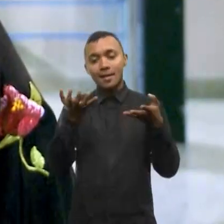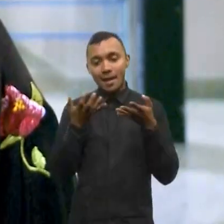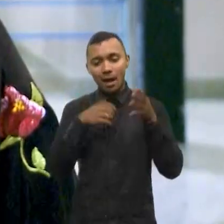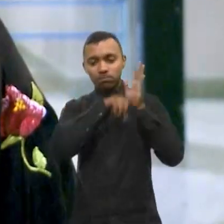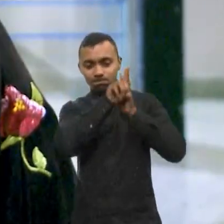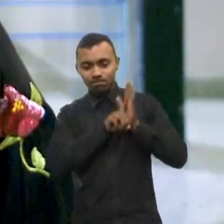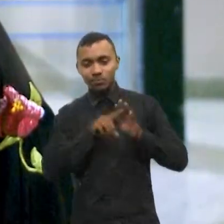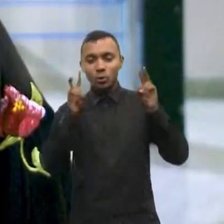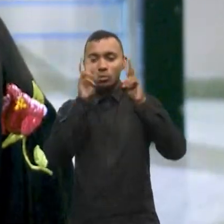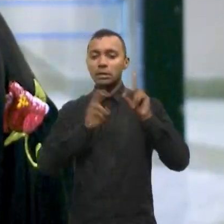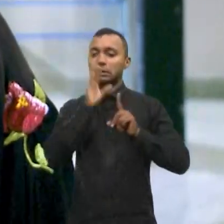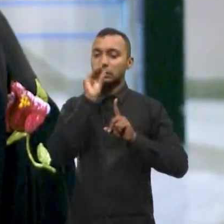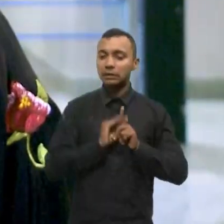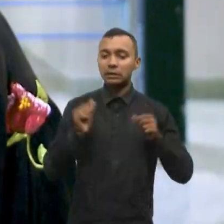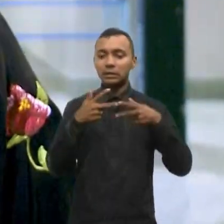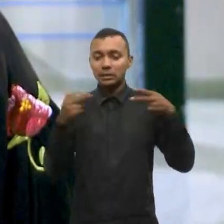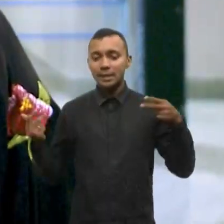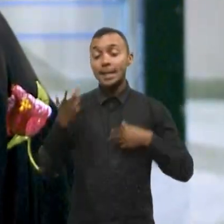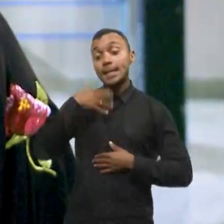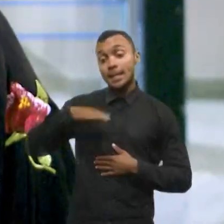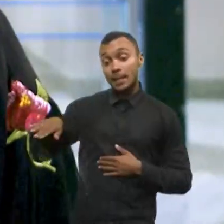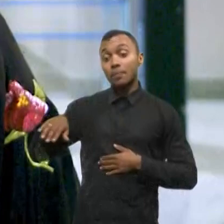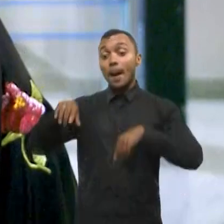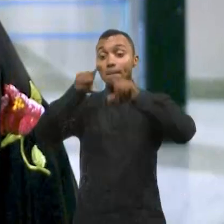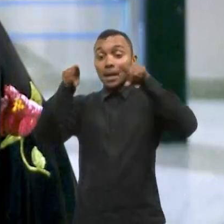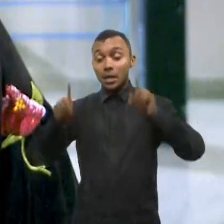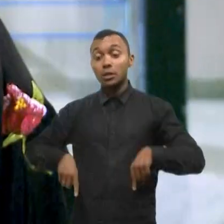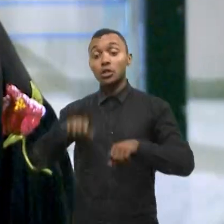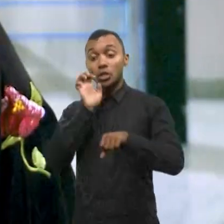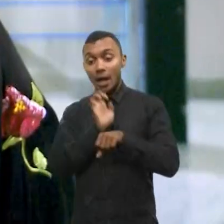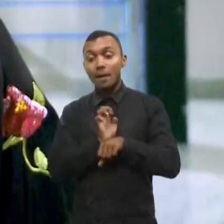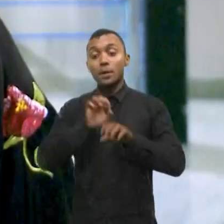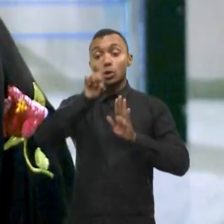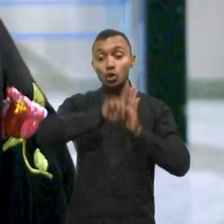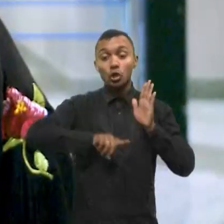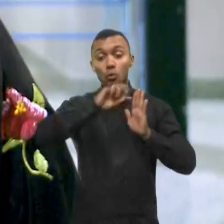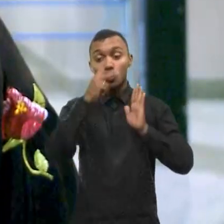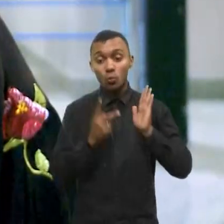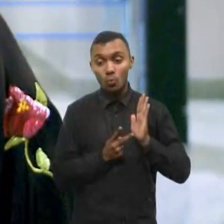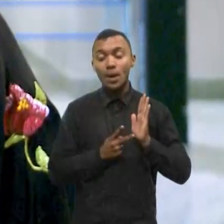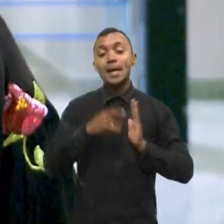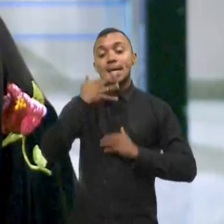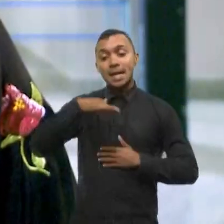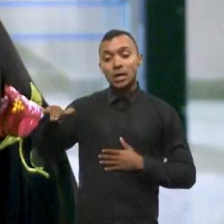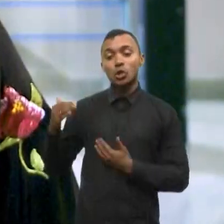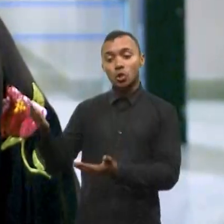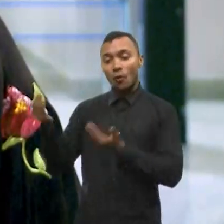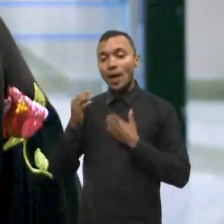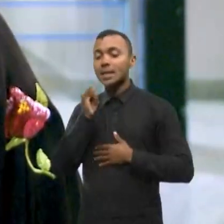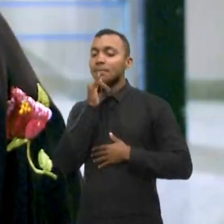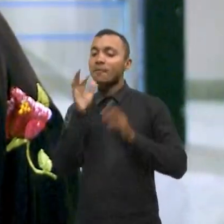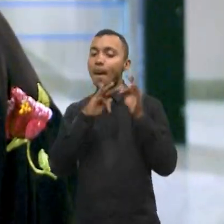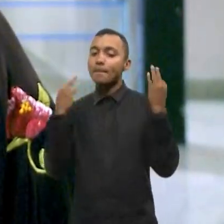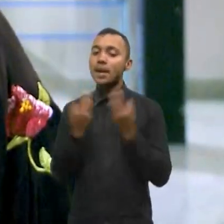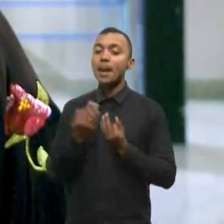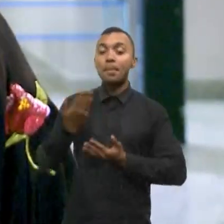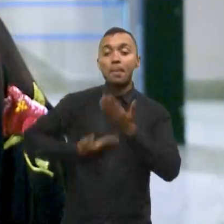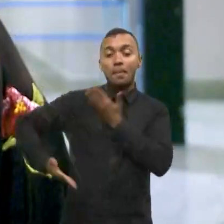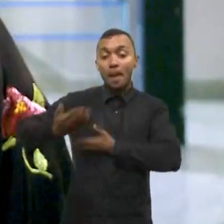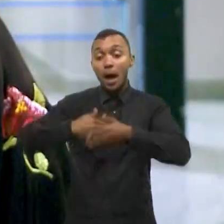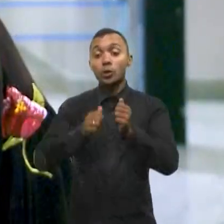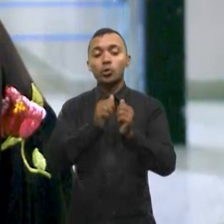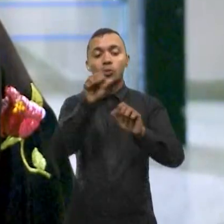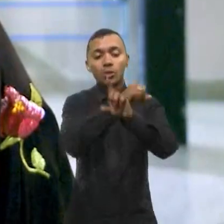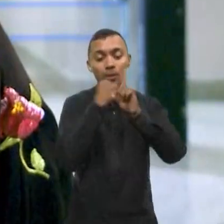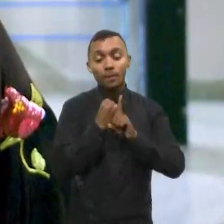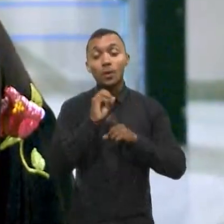contra criança e adolescente, no plano estadual de direitos humanos de criança e adolescente, na convivência familiar e comunitária e também